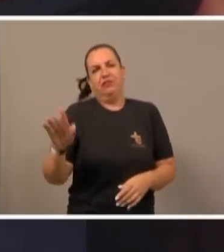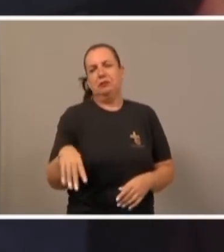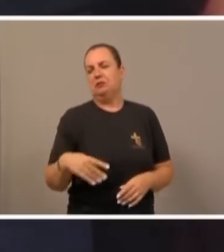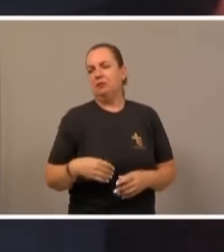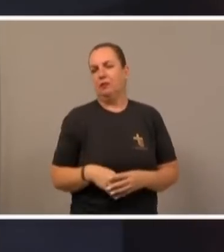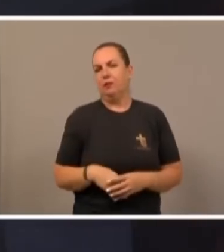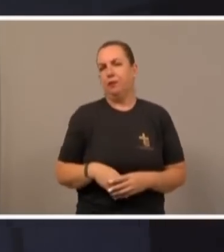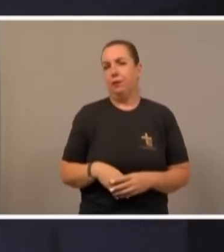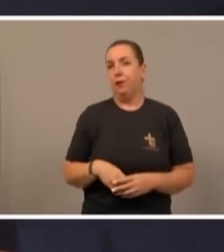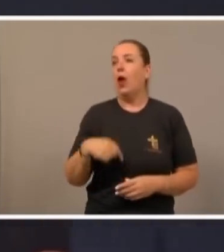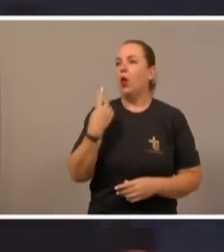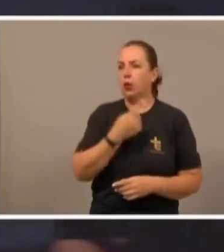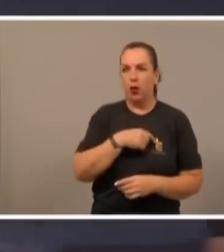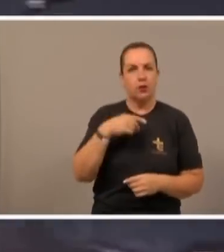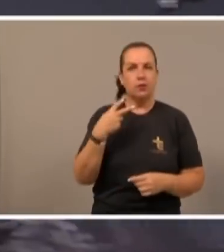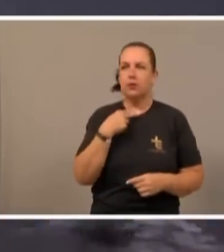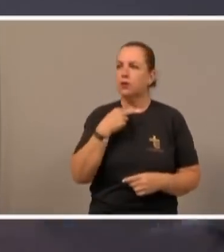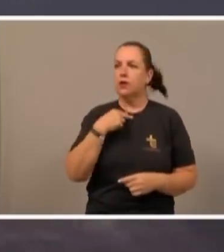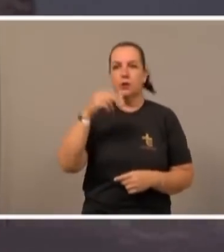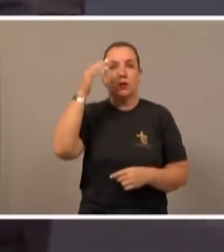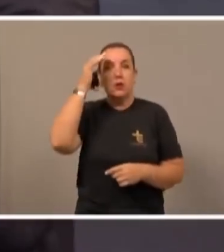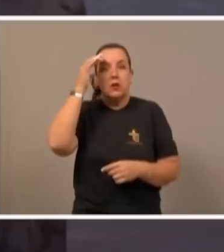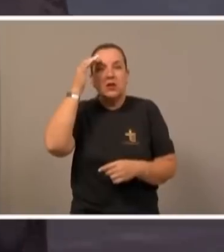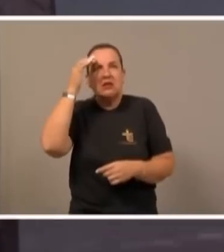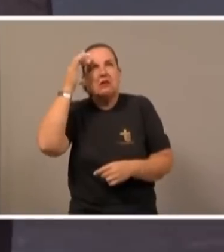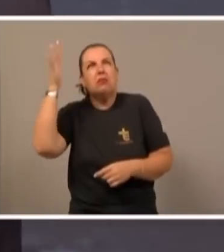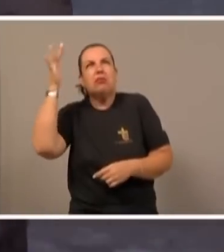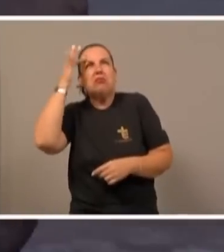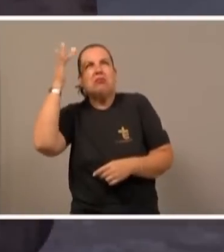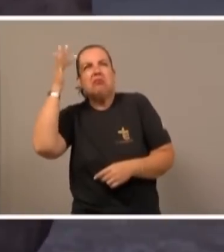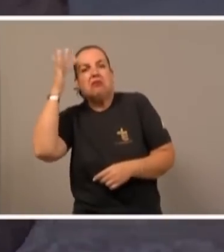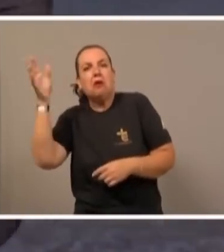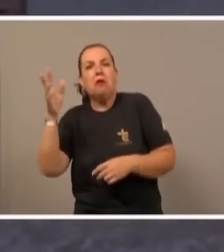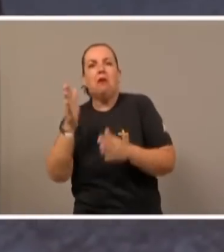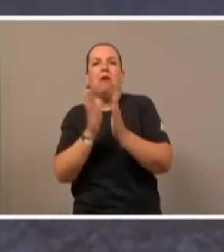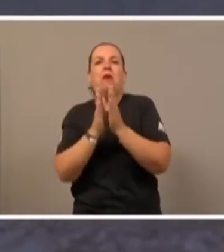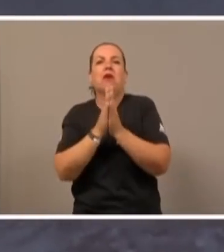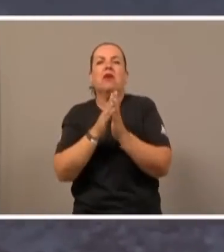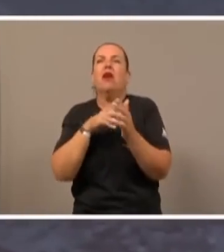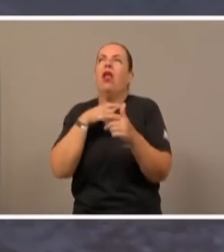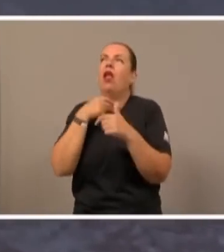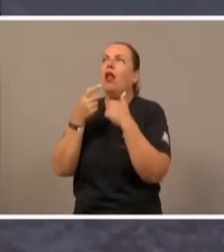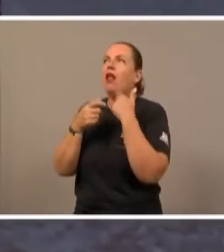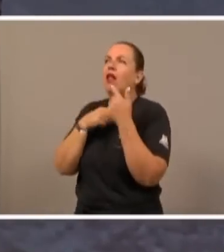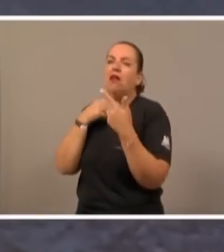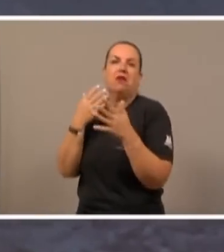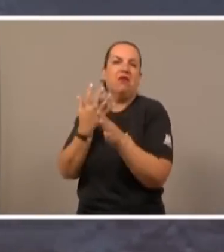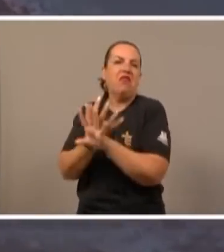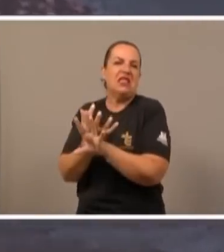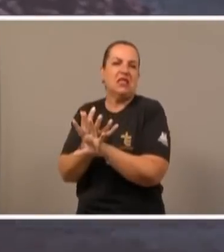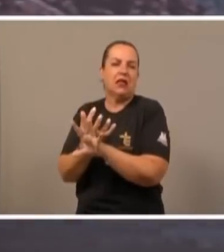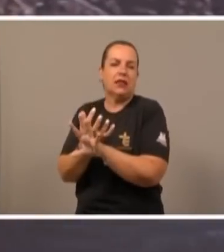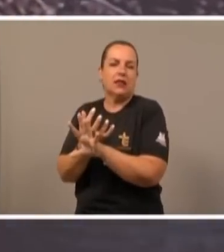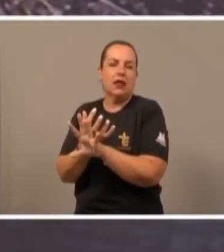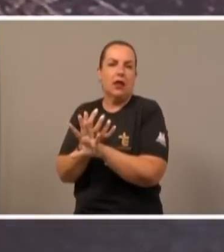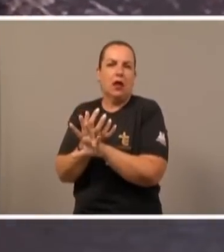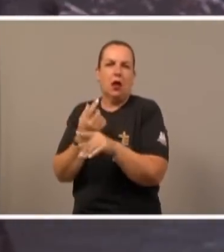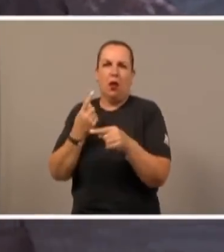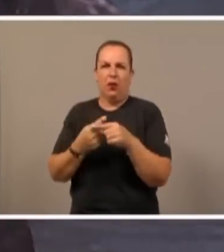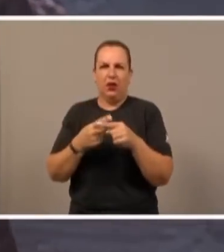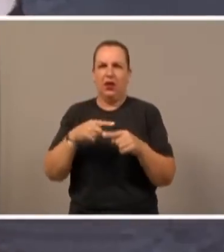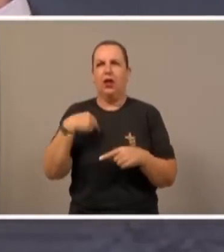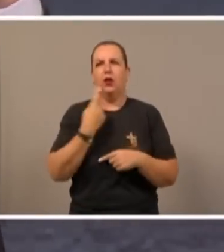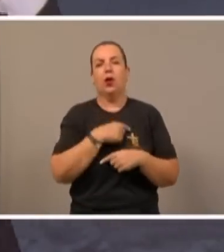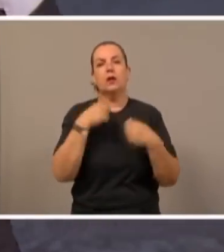Não se iluda com as orações vocais, e vamos falar no tempo oportuno. Aonde nós achamos que